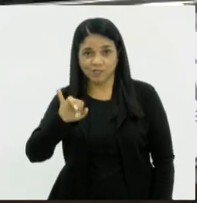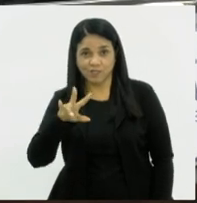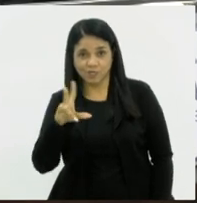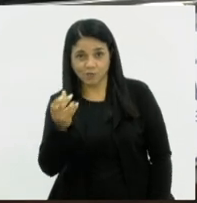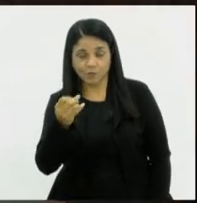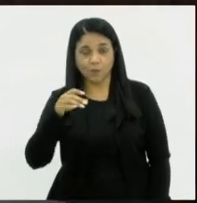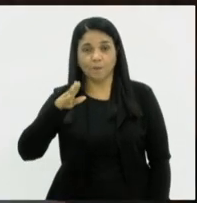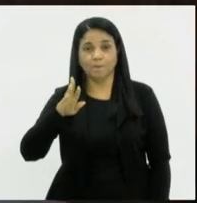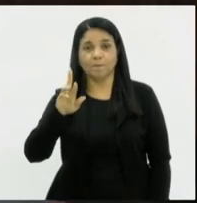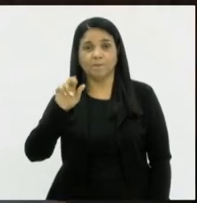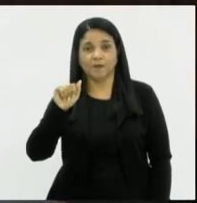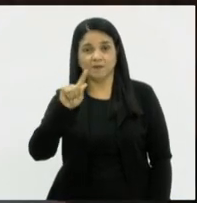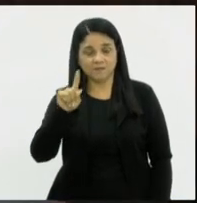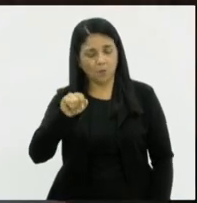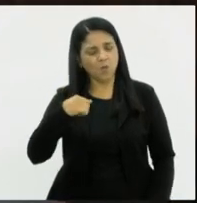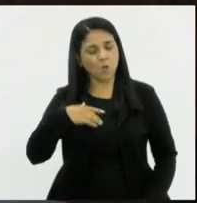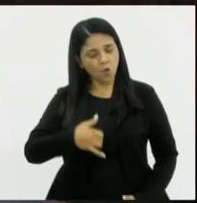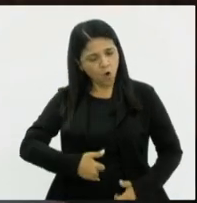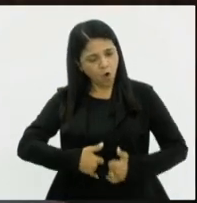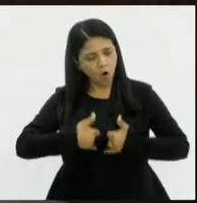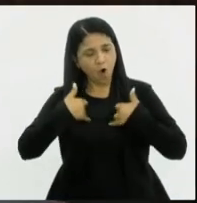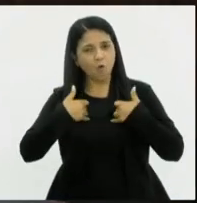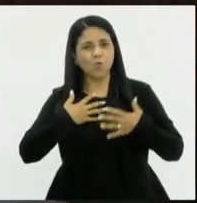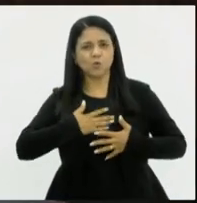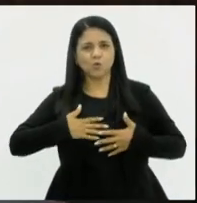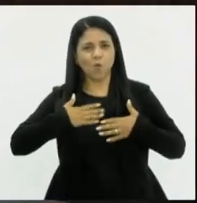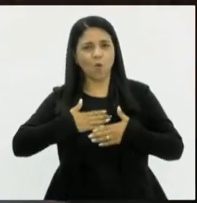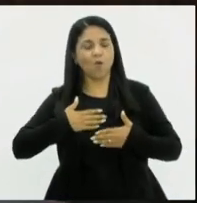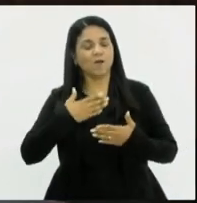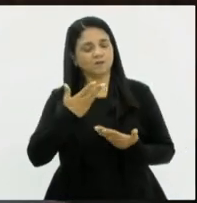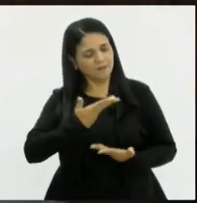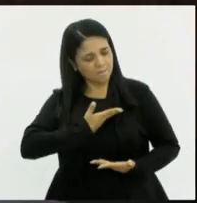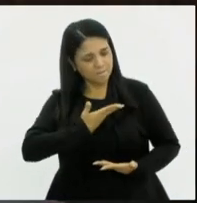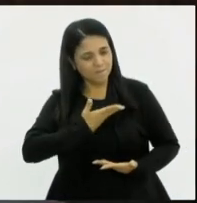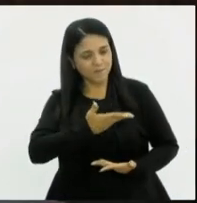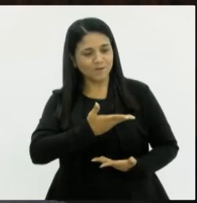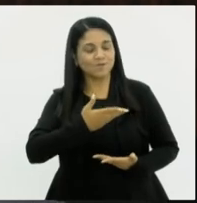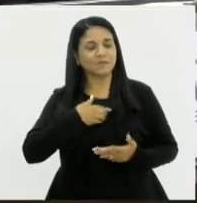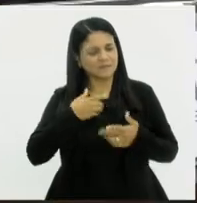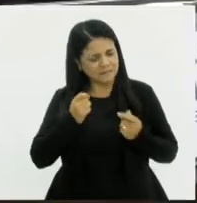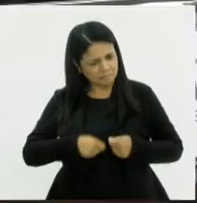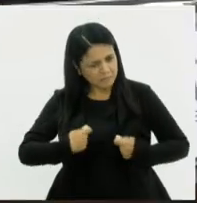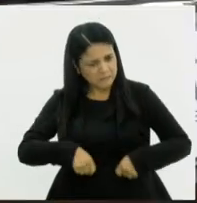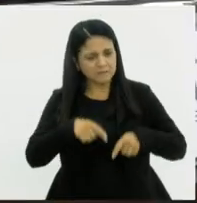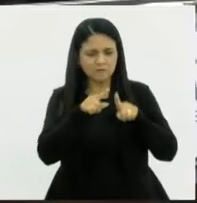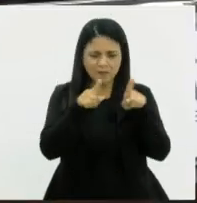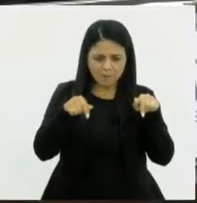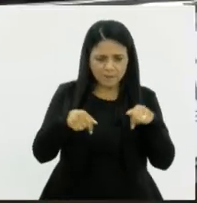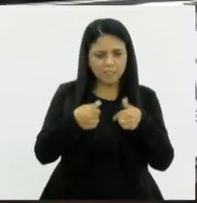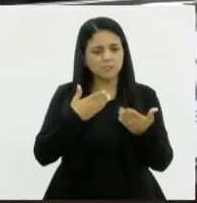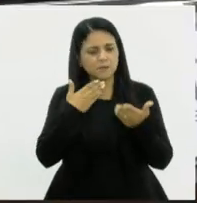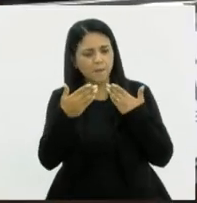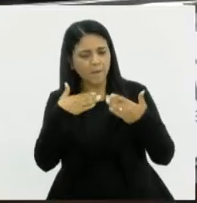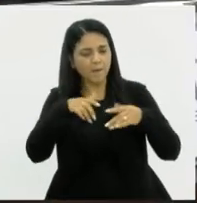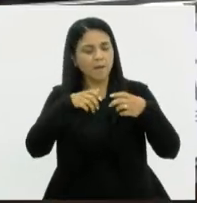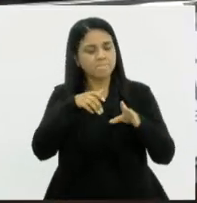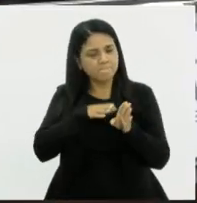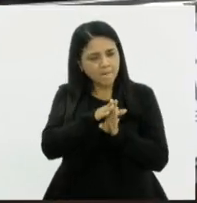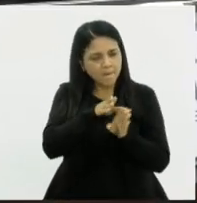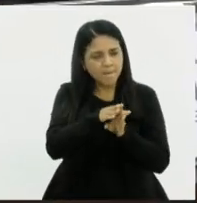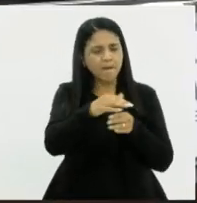amigo. E obrigado, sempre que preciso, vou lá no seu gabinete pegar os aconselhamentos. Não deixo de fazer